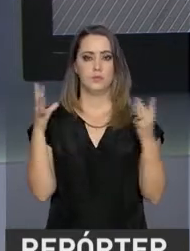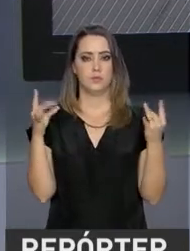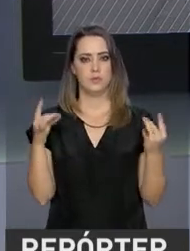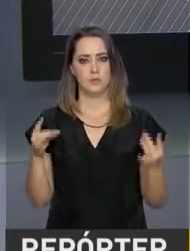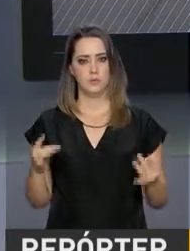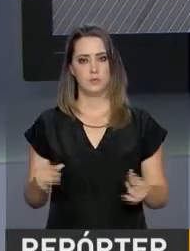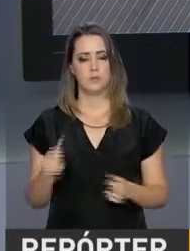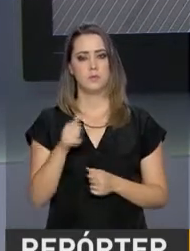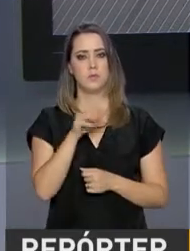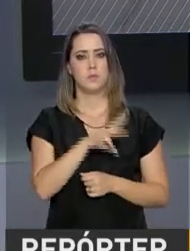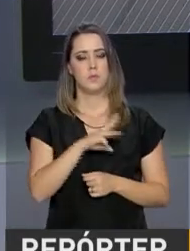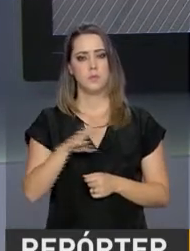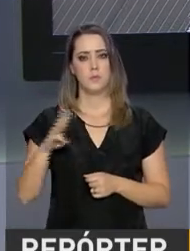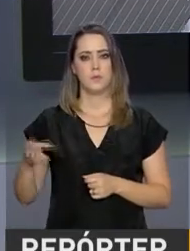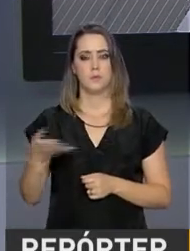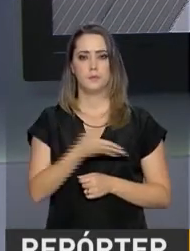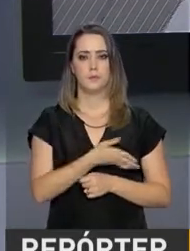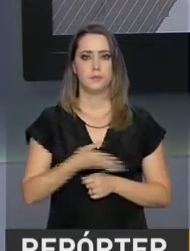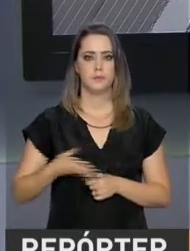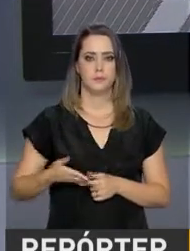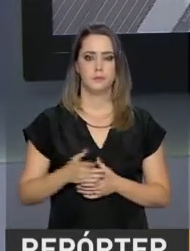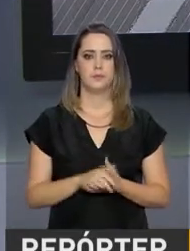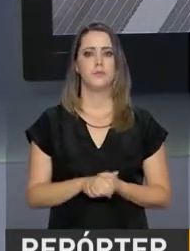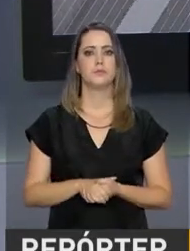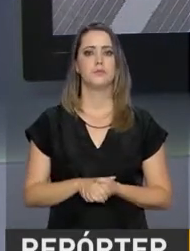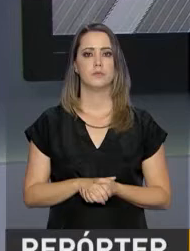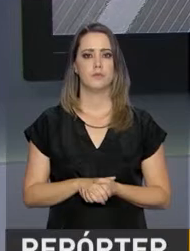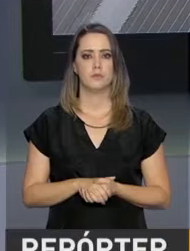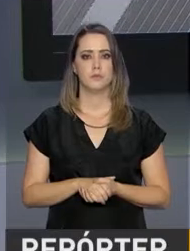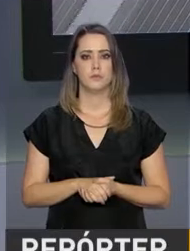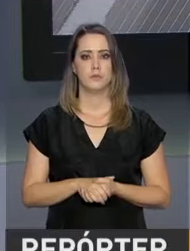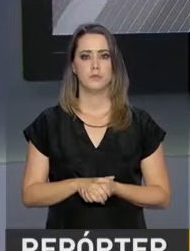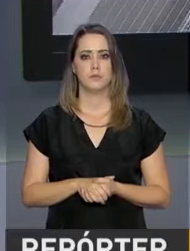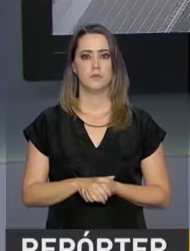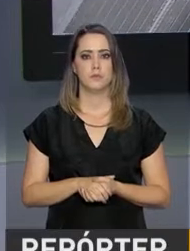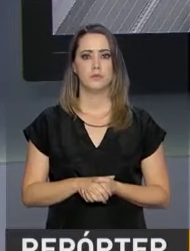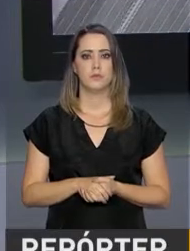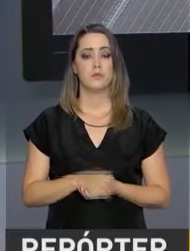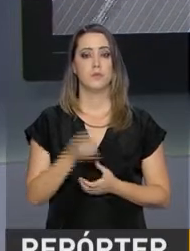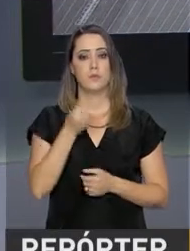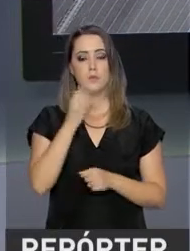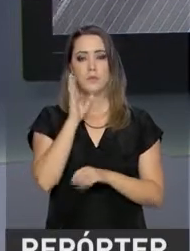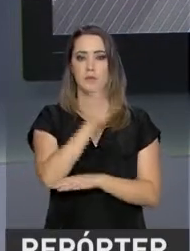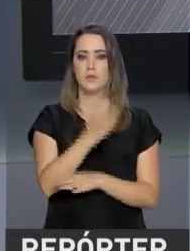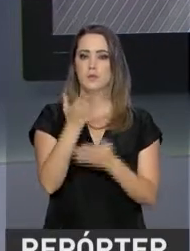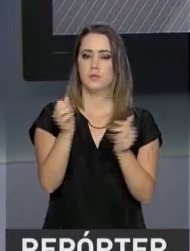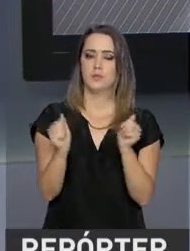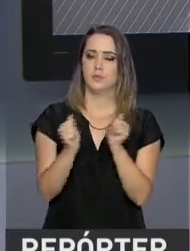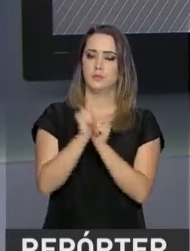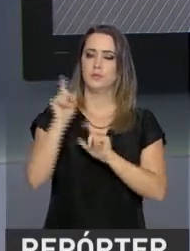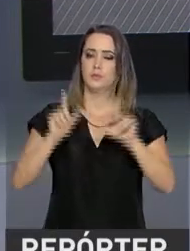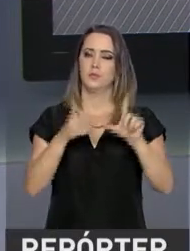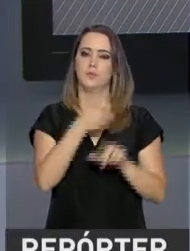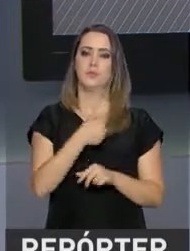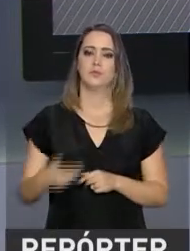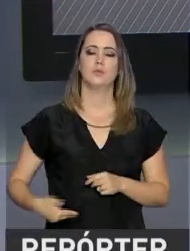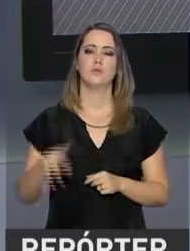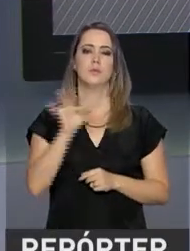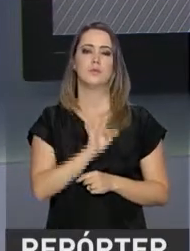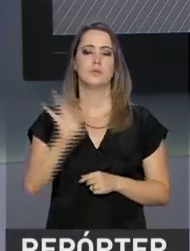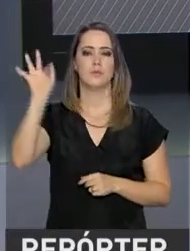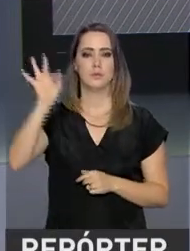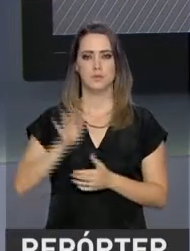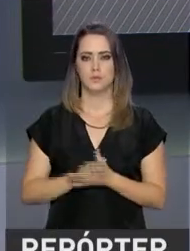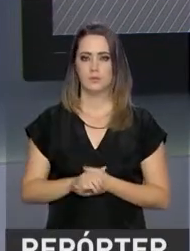youtube e toda a nossa programação também está na página da nbr na internet boa tarde pra você e continue com a gente aqui na